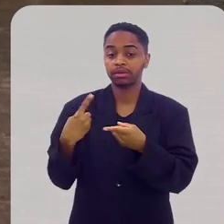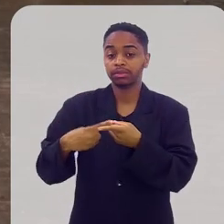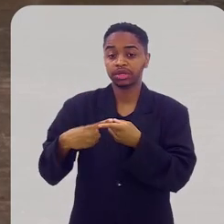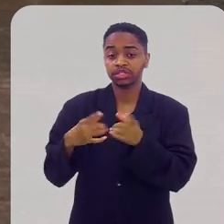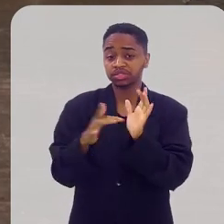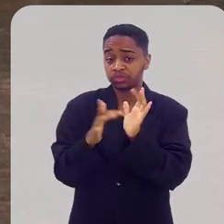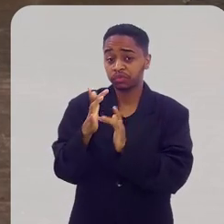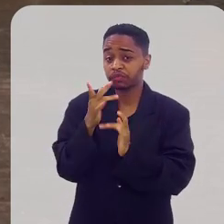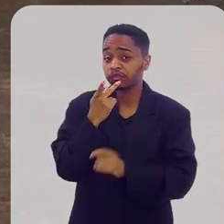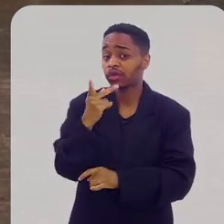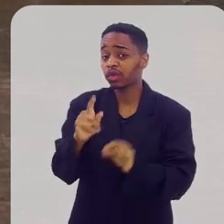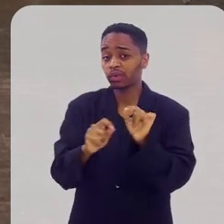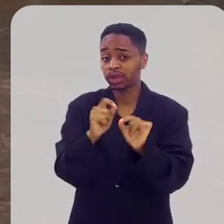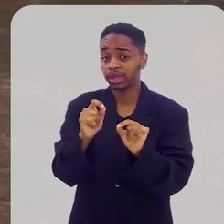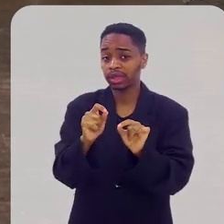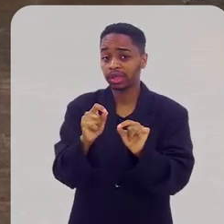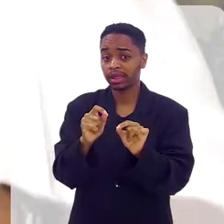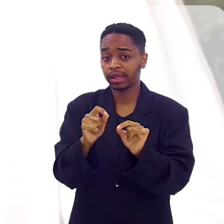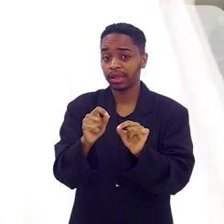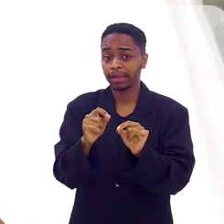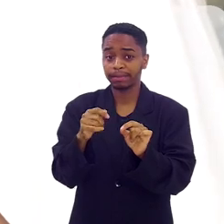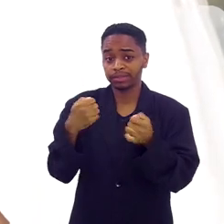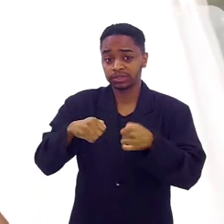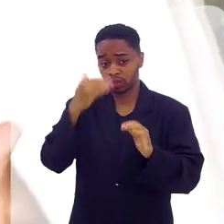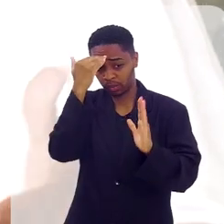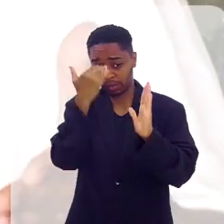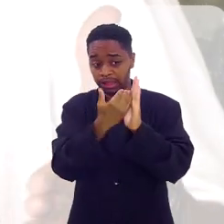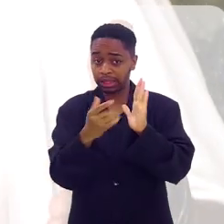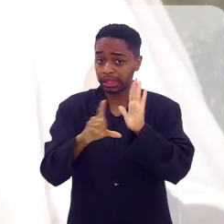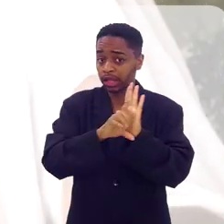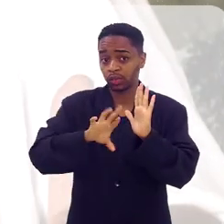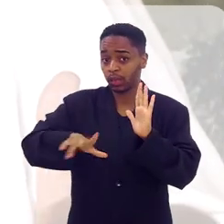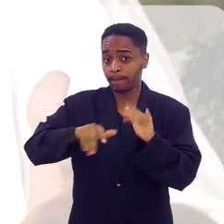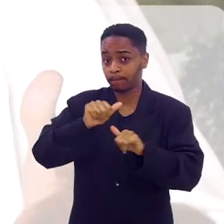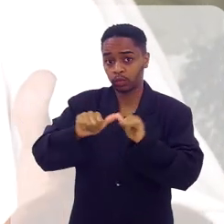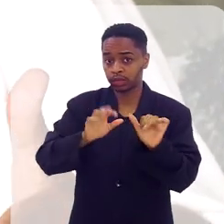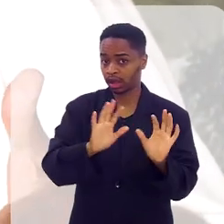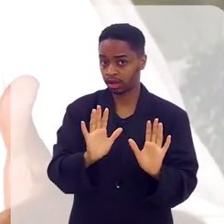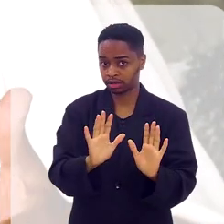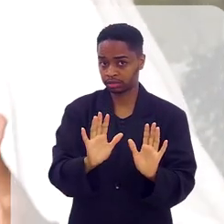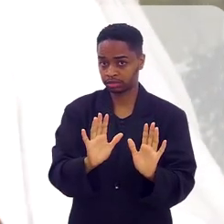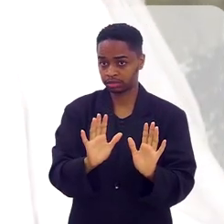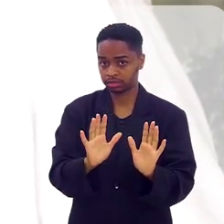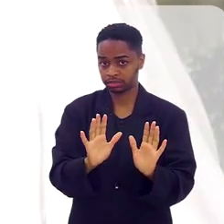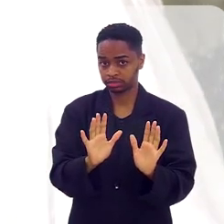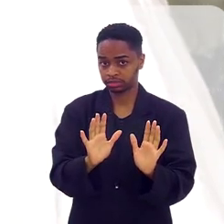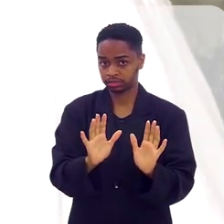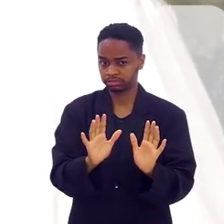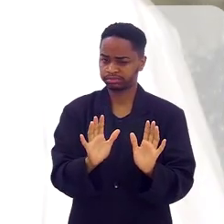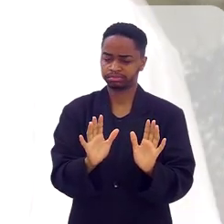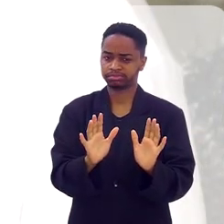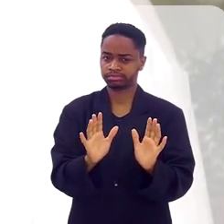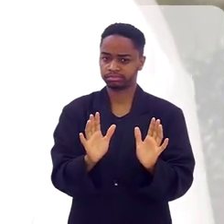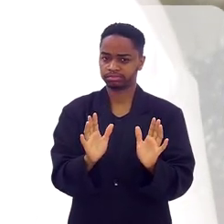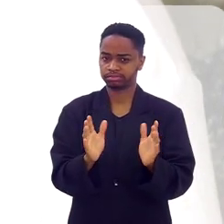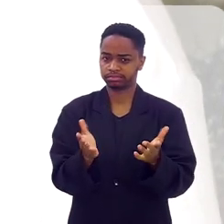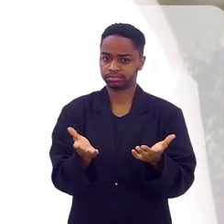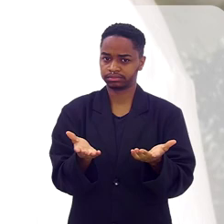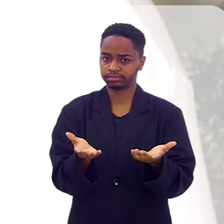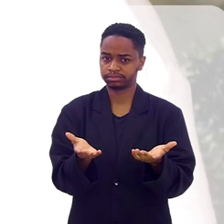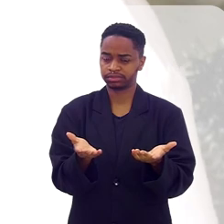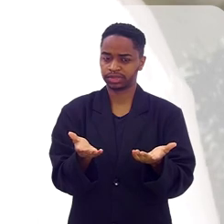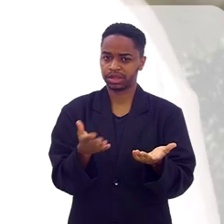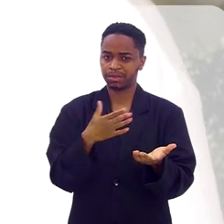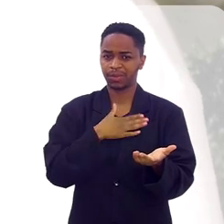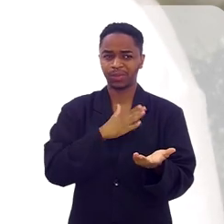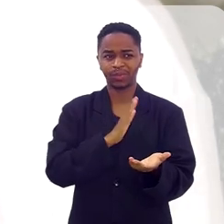de contas, Jesus não falou que ele veio para cumprir a lei e não veio para mudar? Aquilo ali ficou, rapaz,